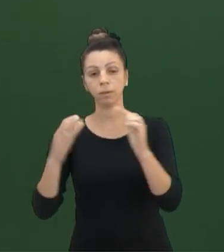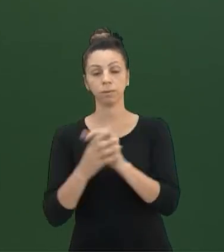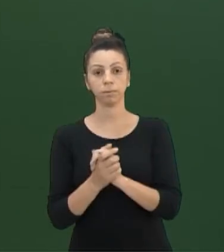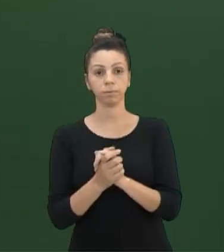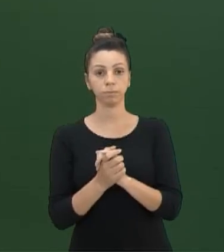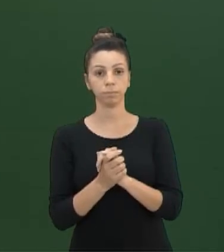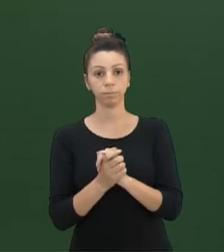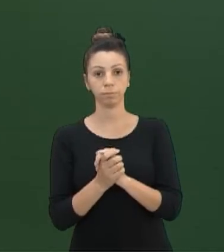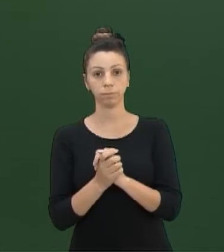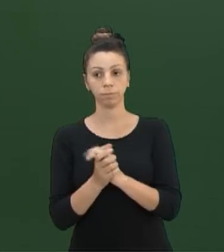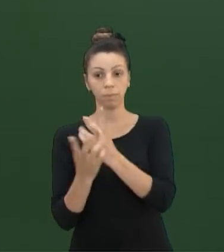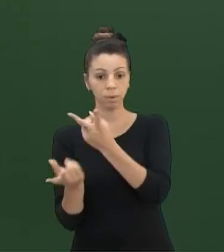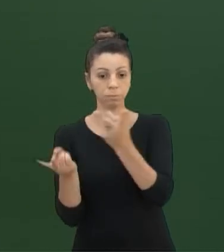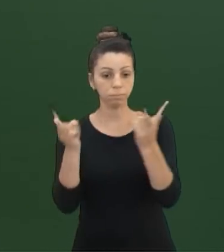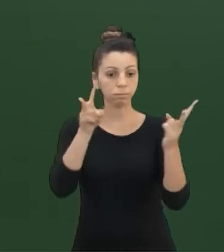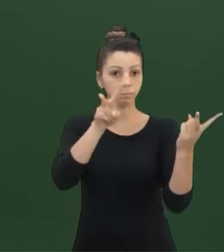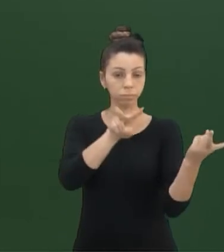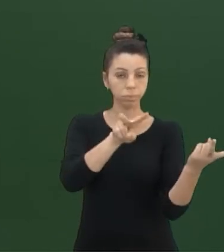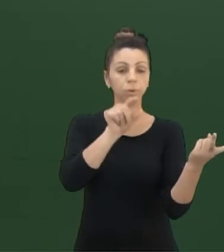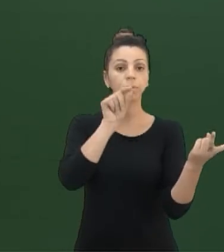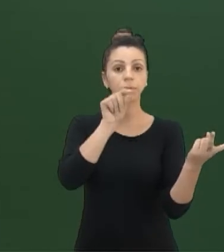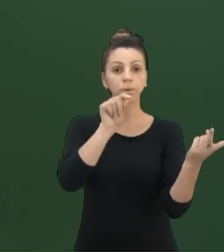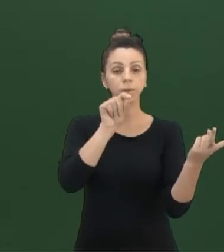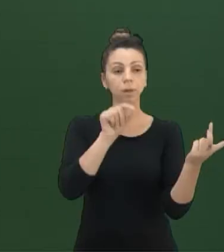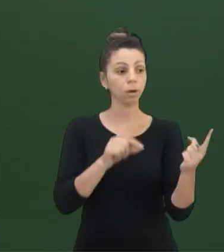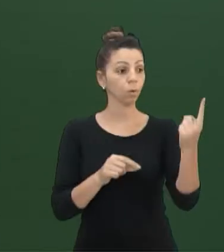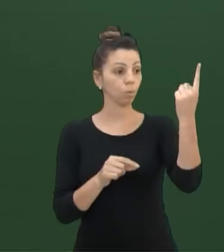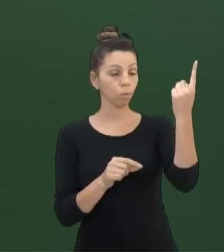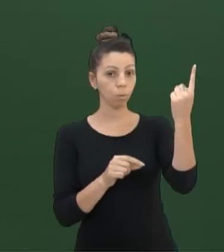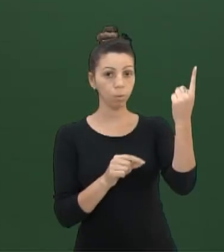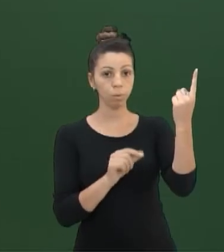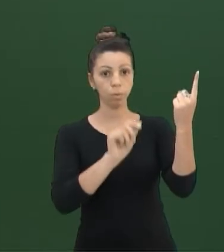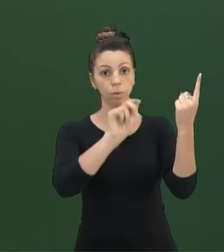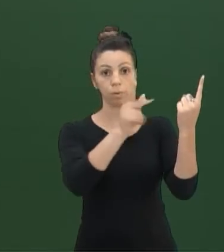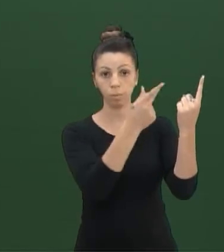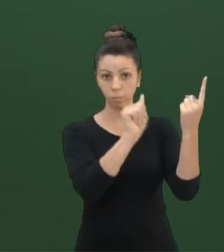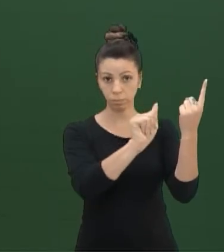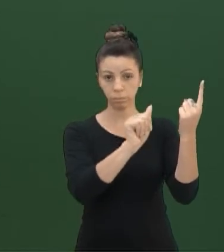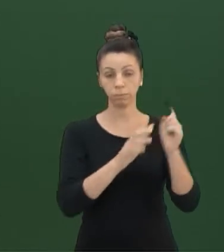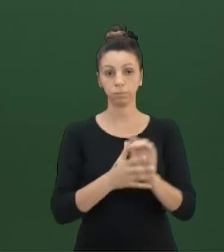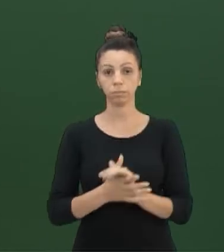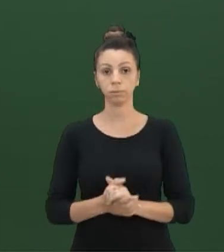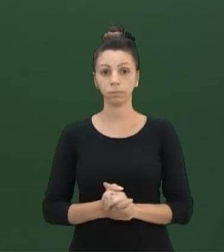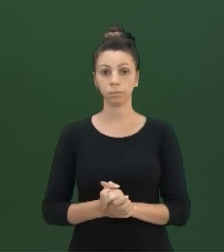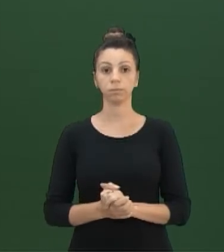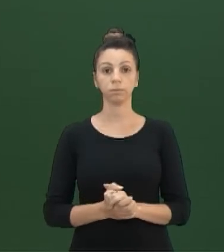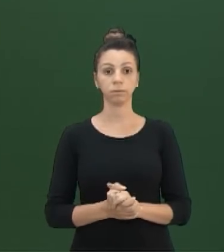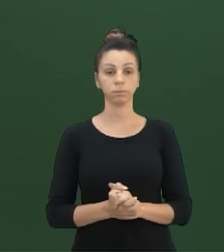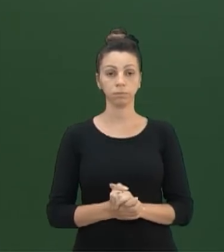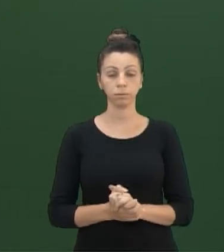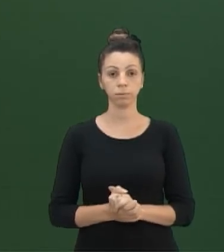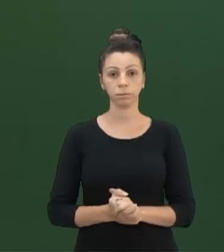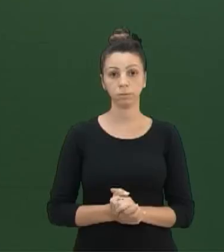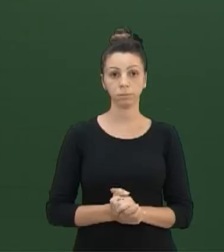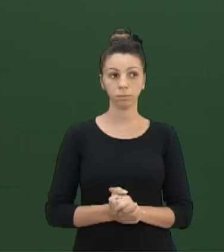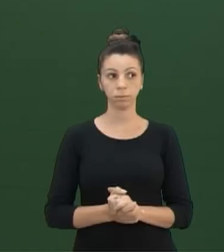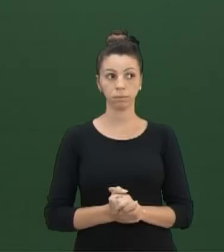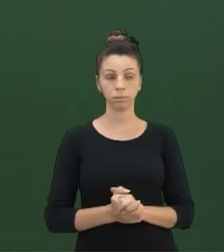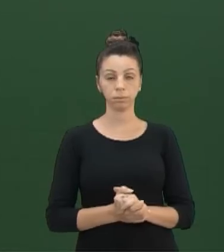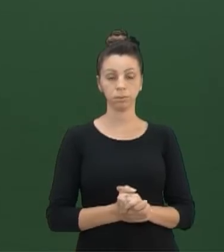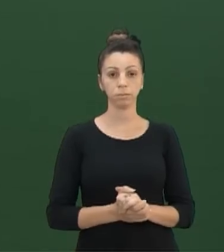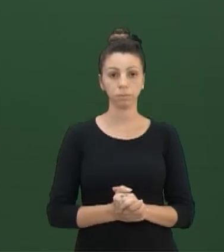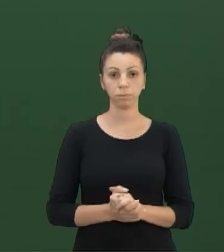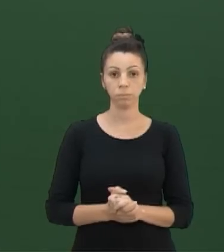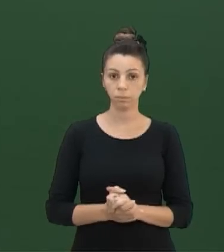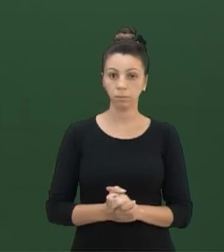o quarteirão mede 1 hectare. Então, a gente pode dizer que o nosso lote